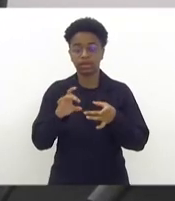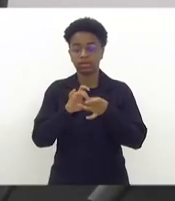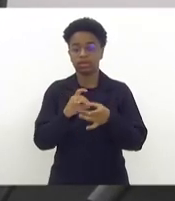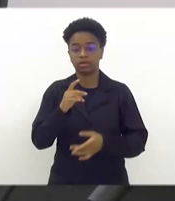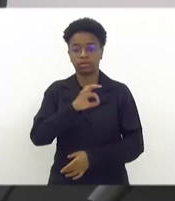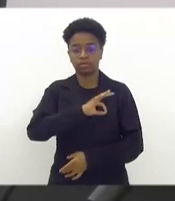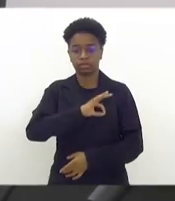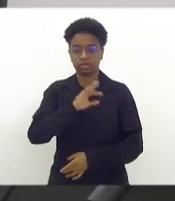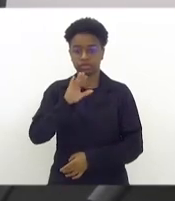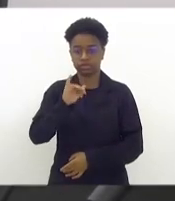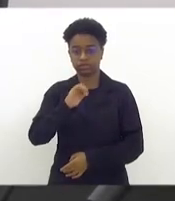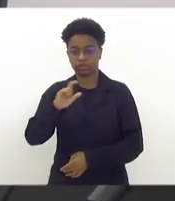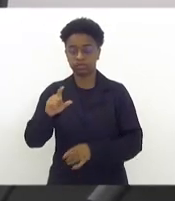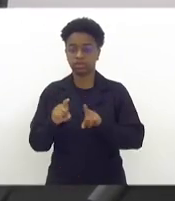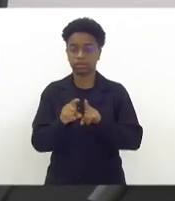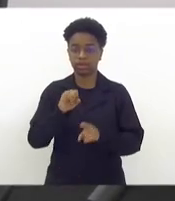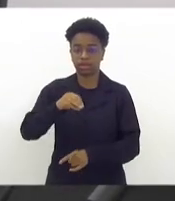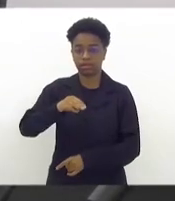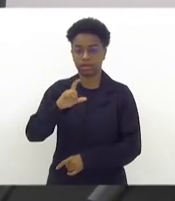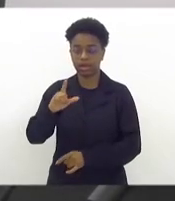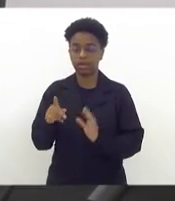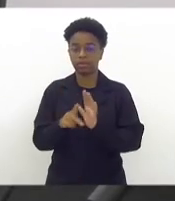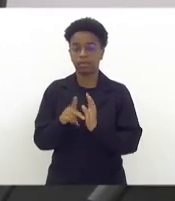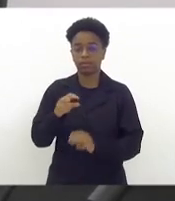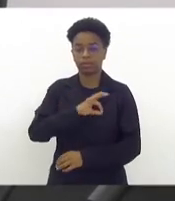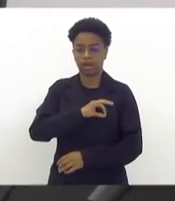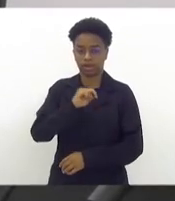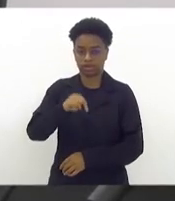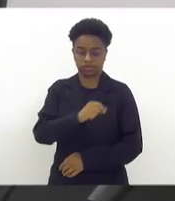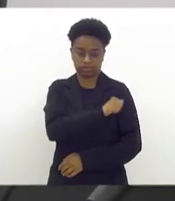o IML também é um braço da Polícia Civil, da Polícia Científica no Rio de Janeiro.